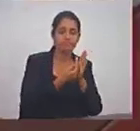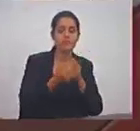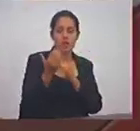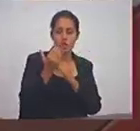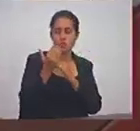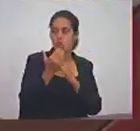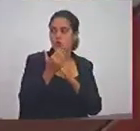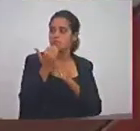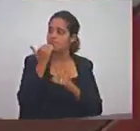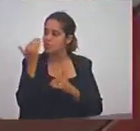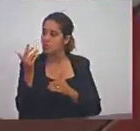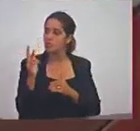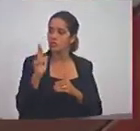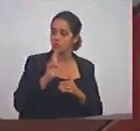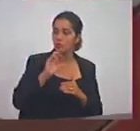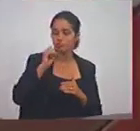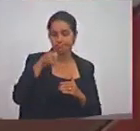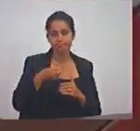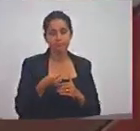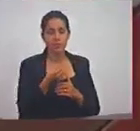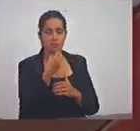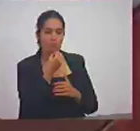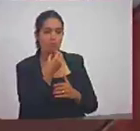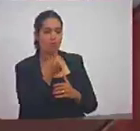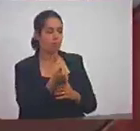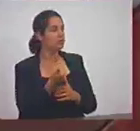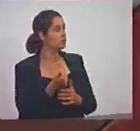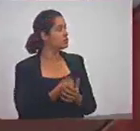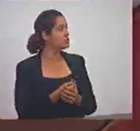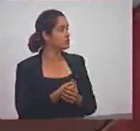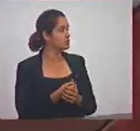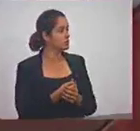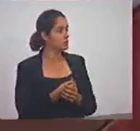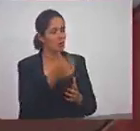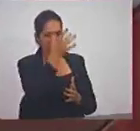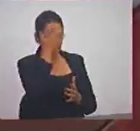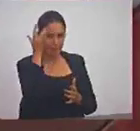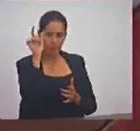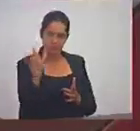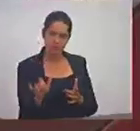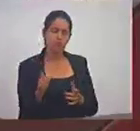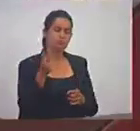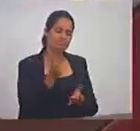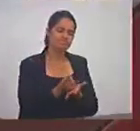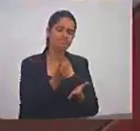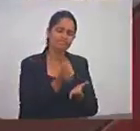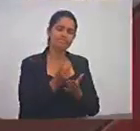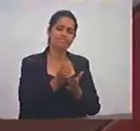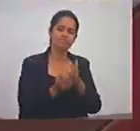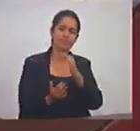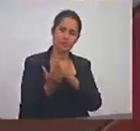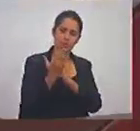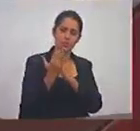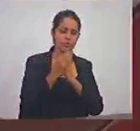nosso, juntamente com o dirigente de ensino, Zé Aparecido Dura Neto, uma pessoa também que sempre esteve envolvida na